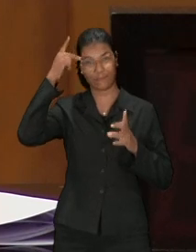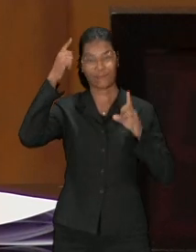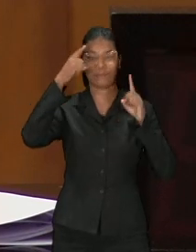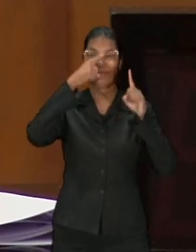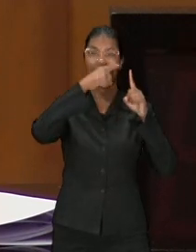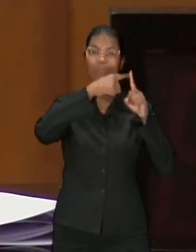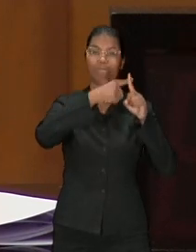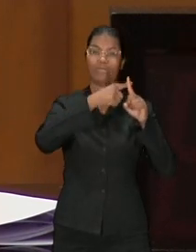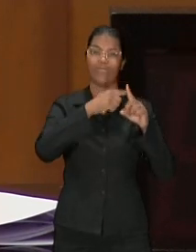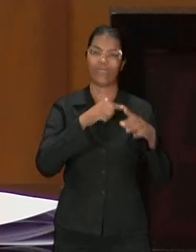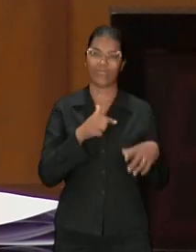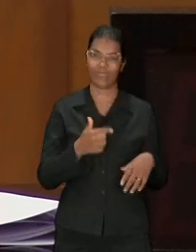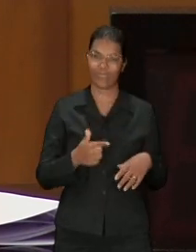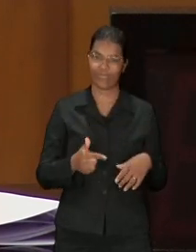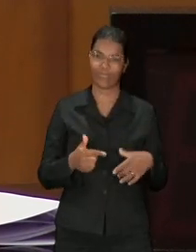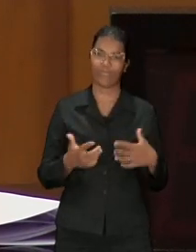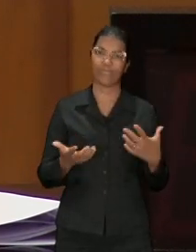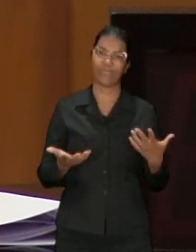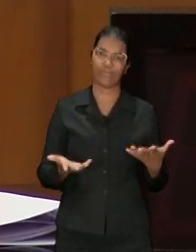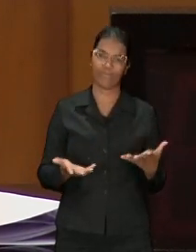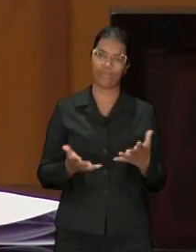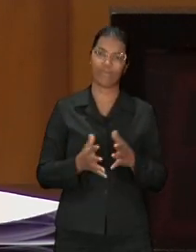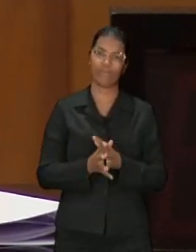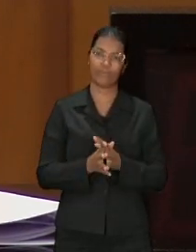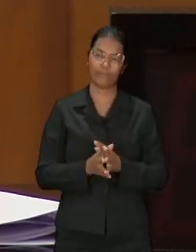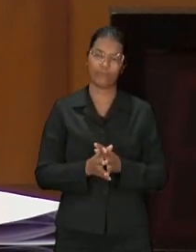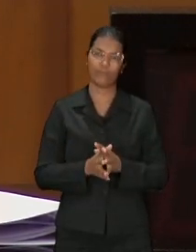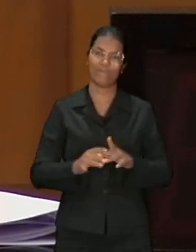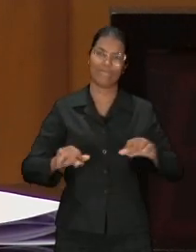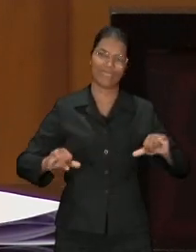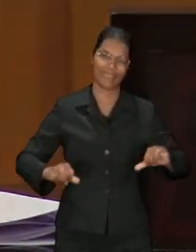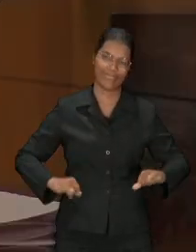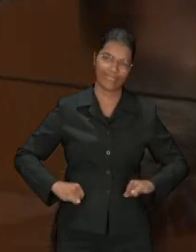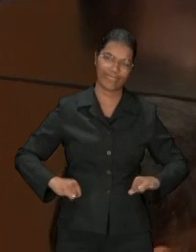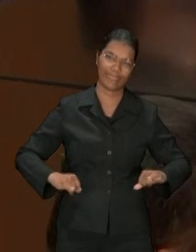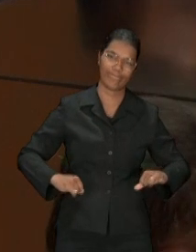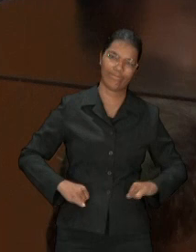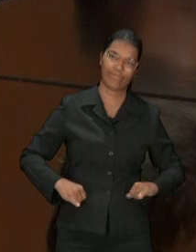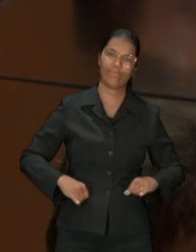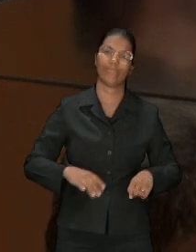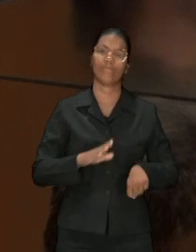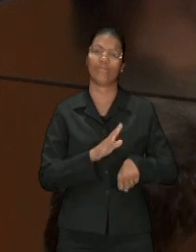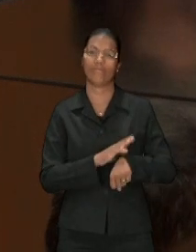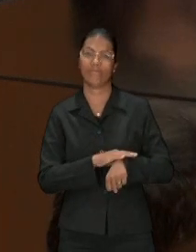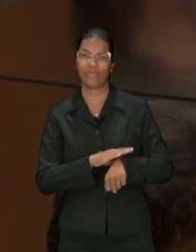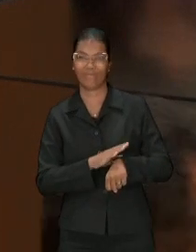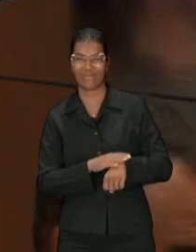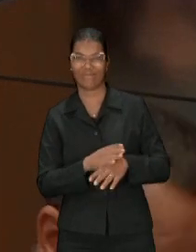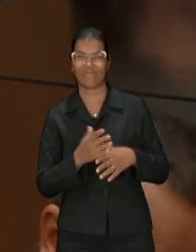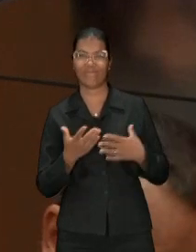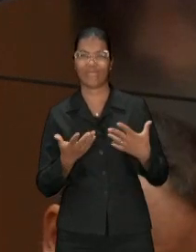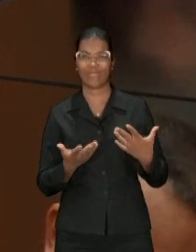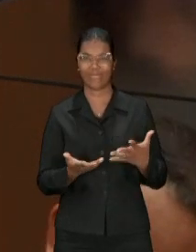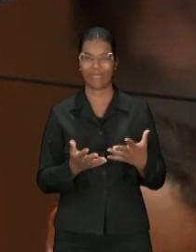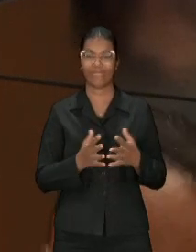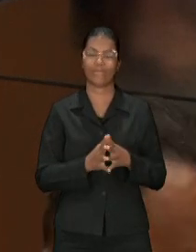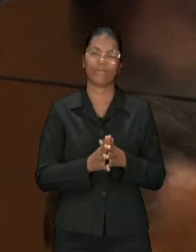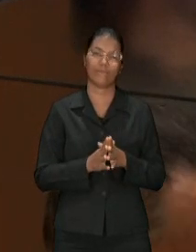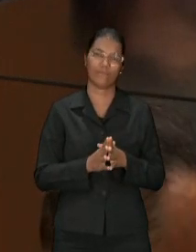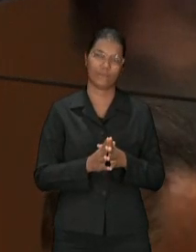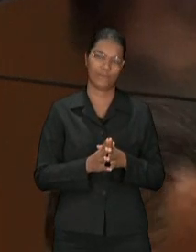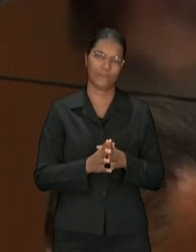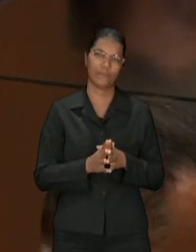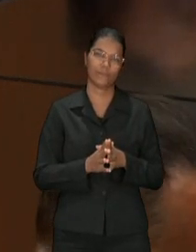instante recebem e sofrem na própria pele e na alma os impactos de atos